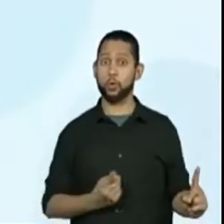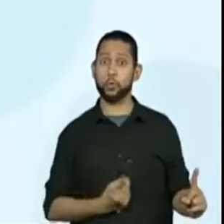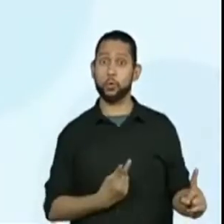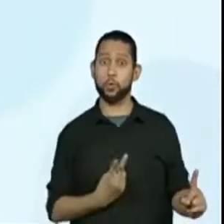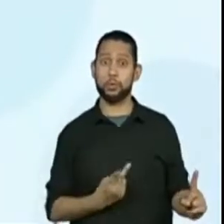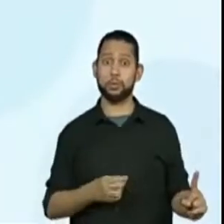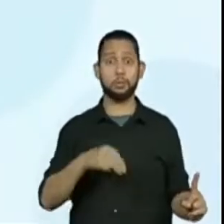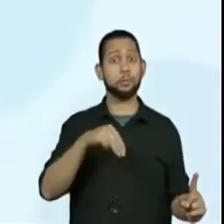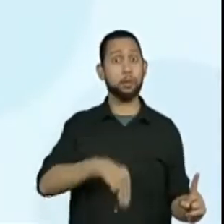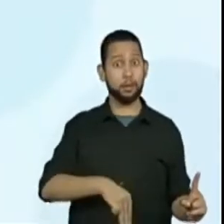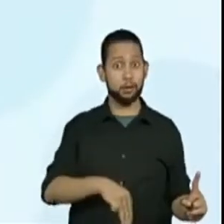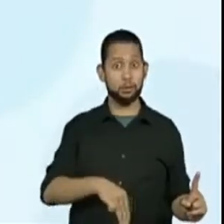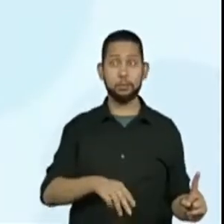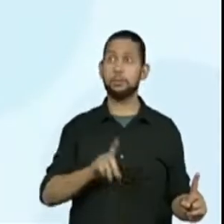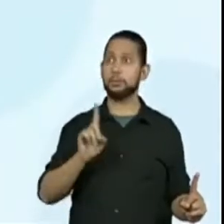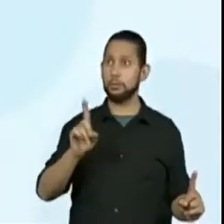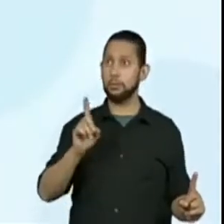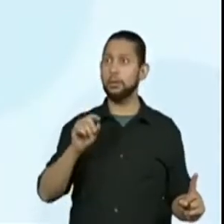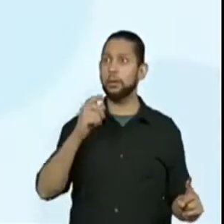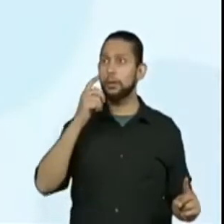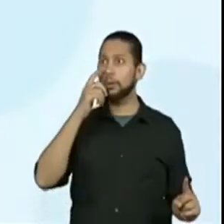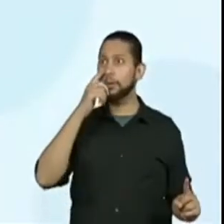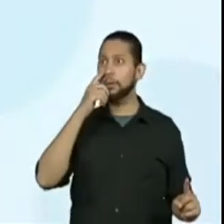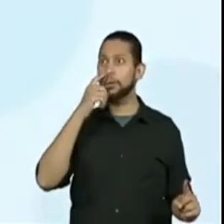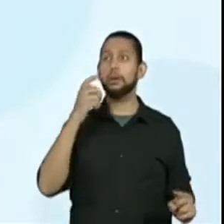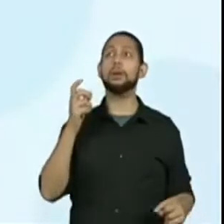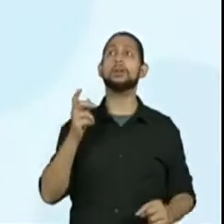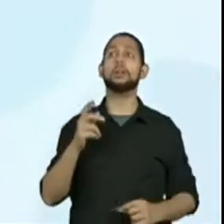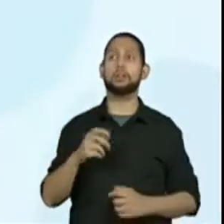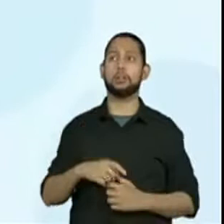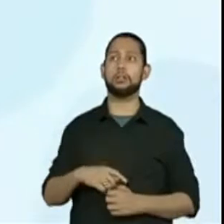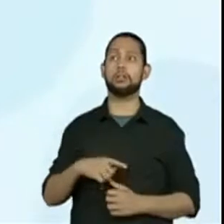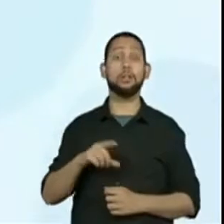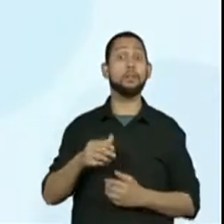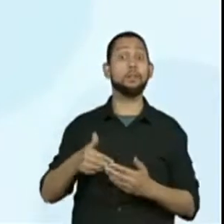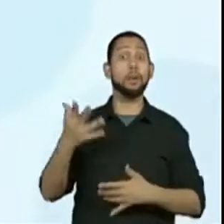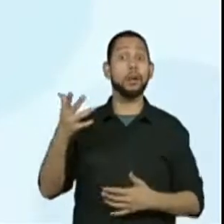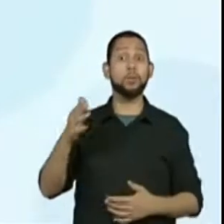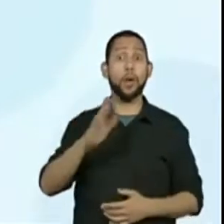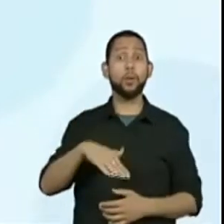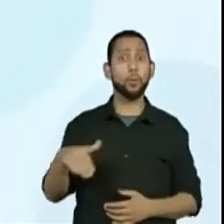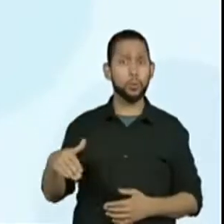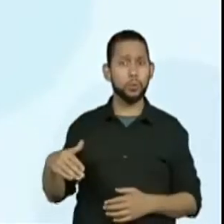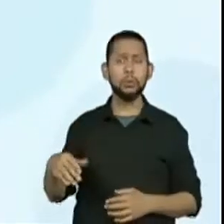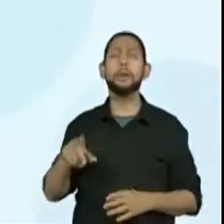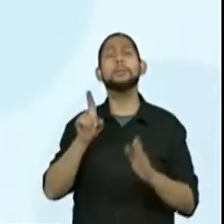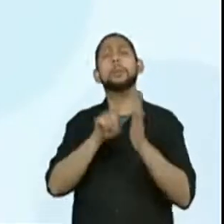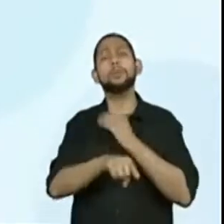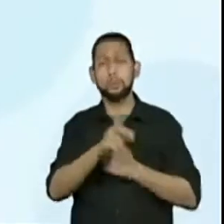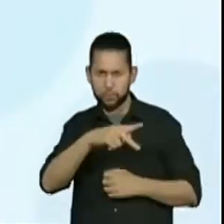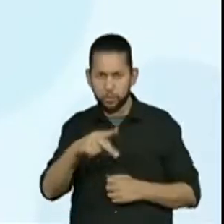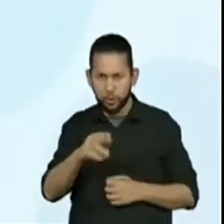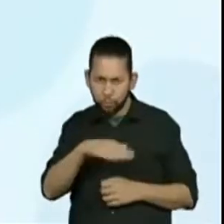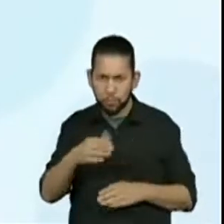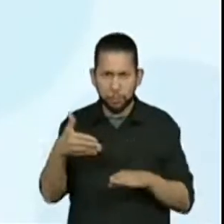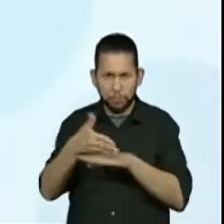Presta atenção, olha lá. A Pro Albina. As crianças estão participando,